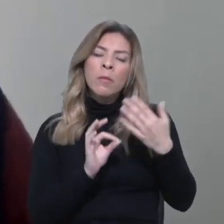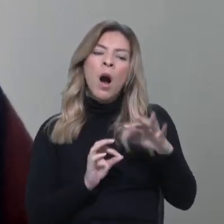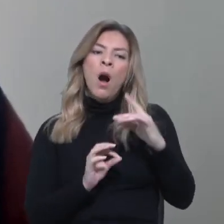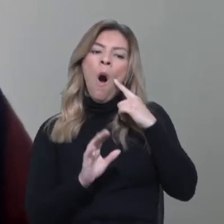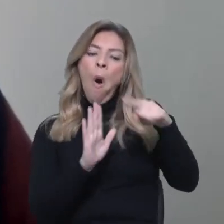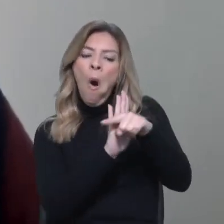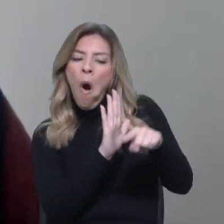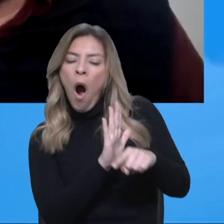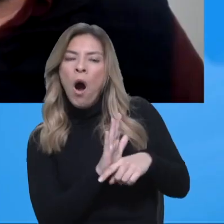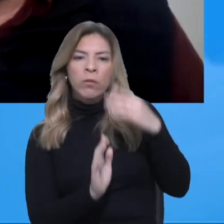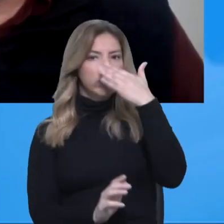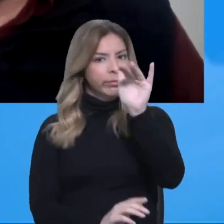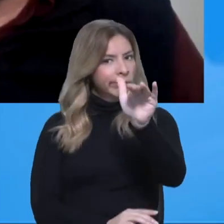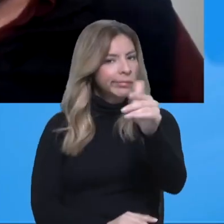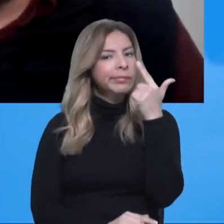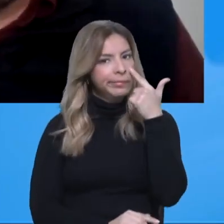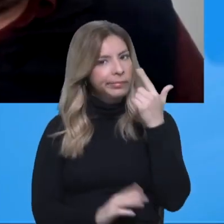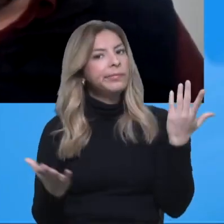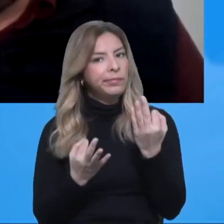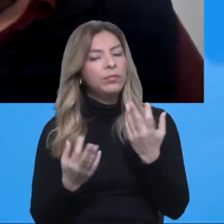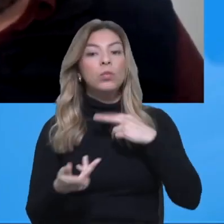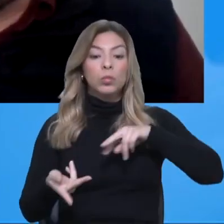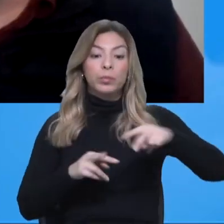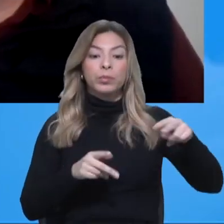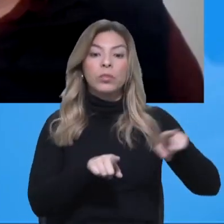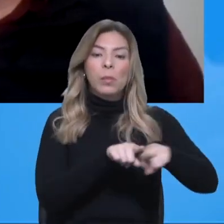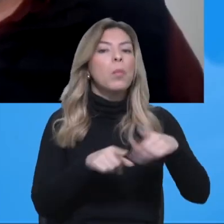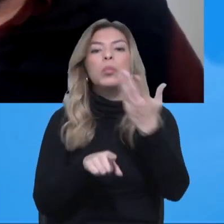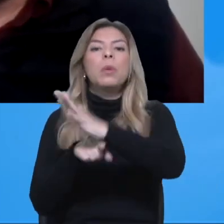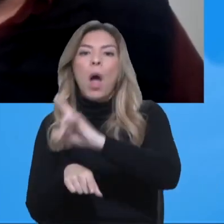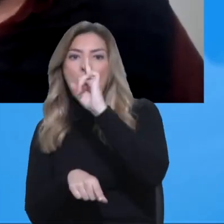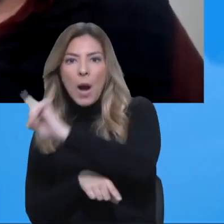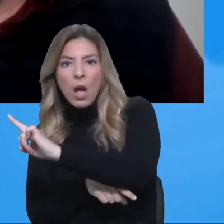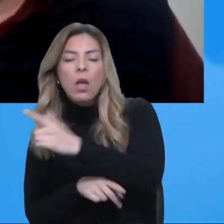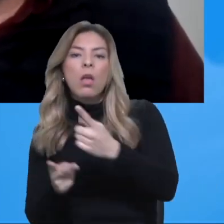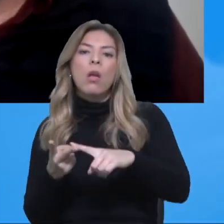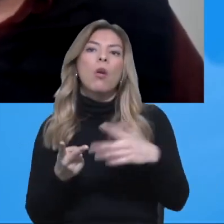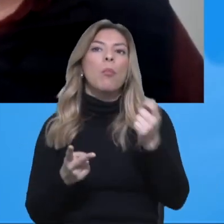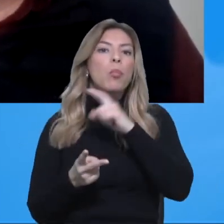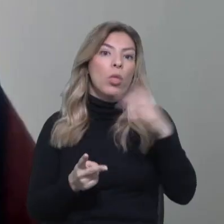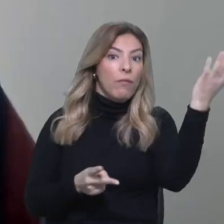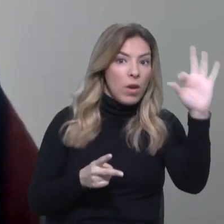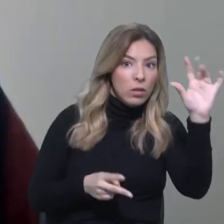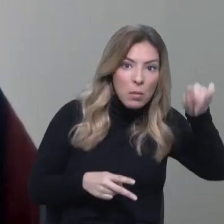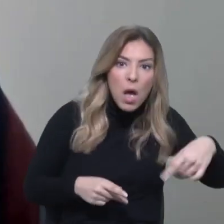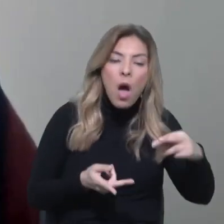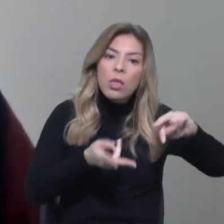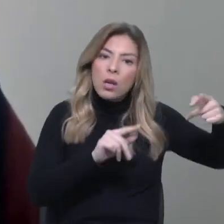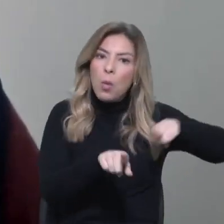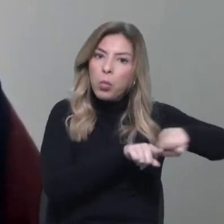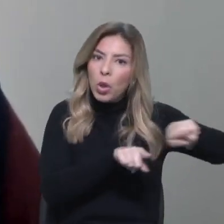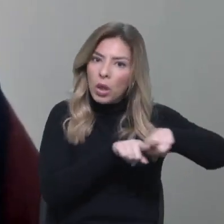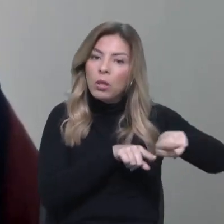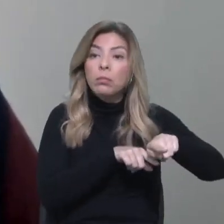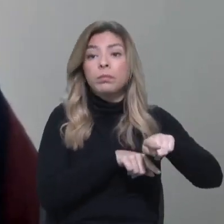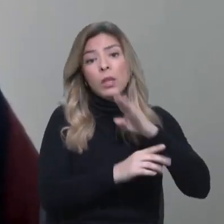atenção que com as alterações políticas que tivemos, por exemplo, na Alemanha e podemos vir a ter em França, poderá ser ainda mais